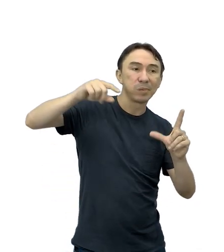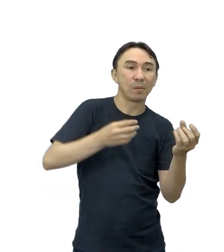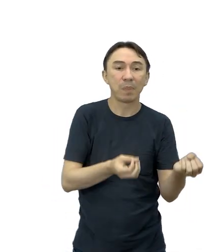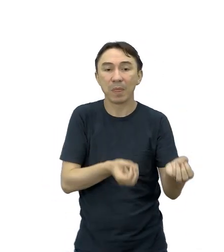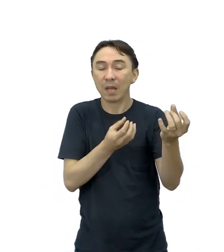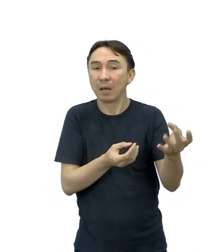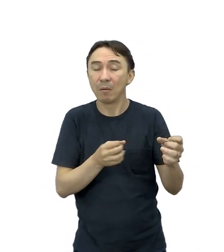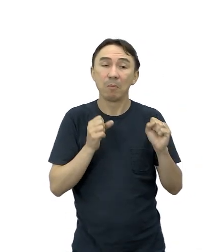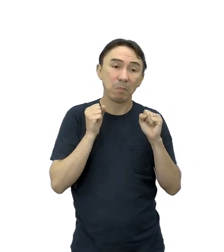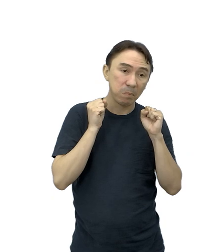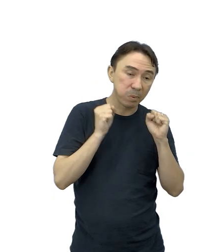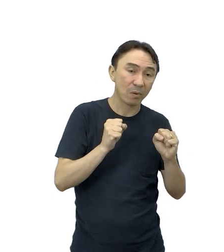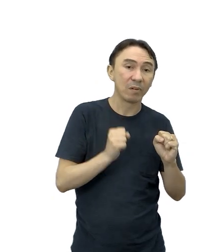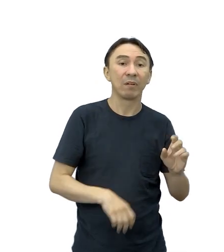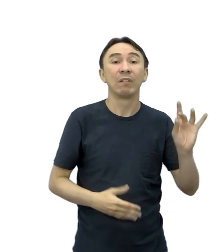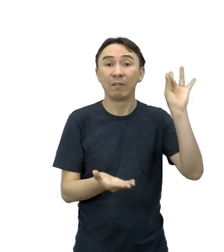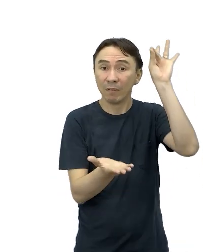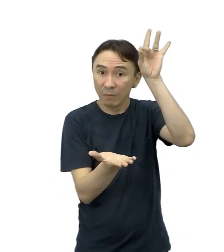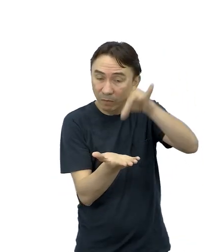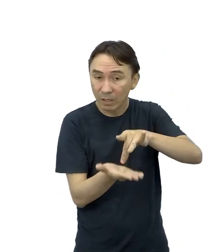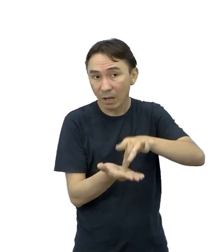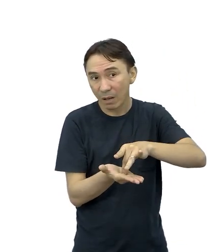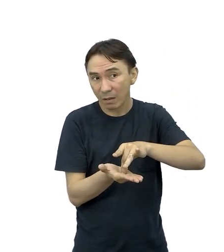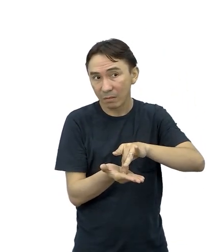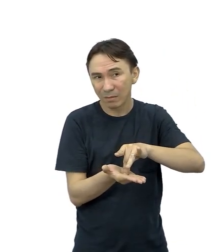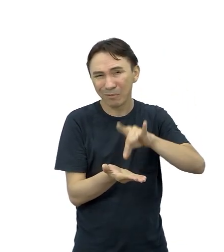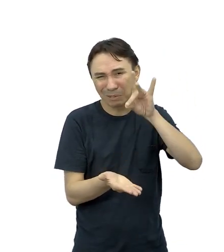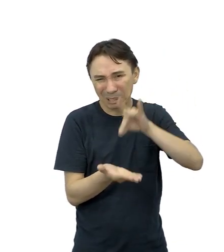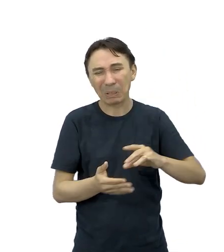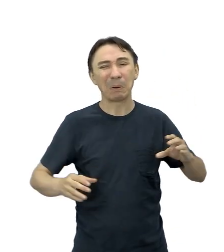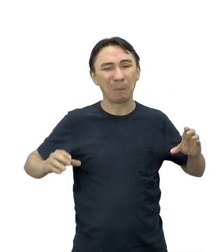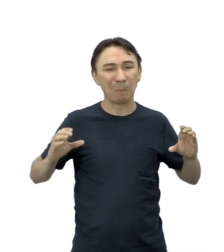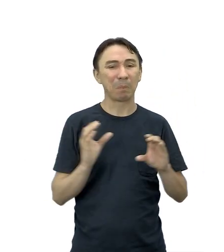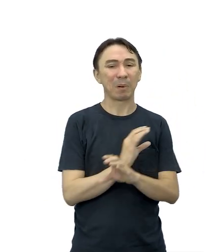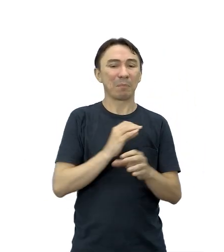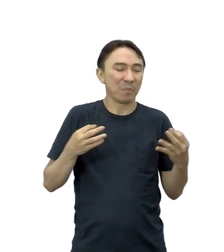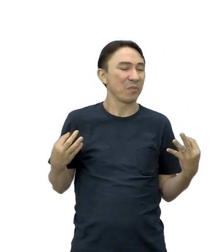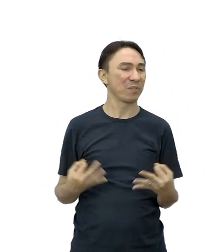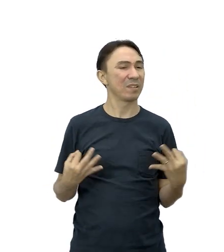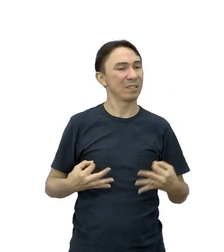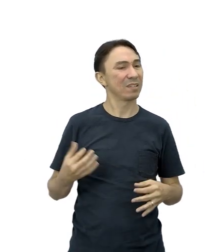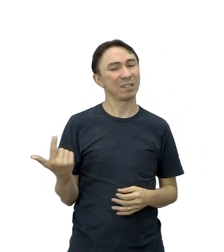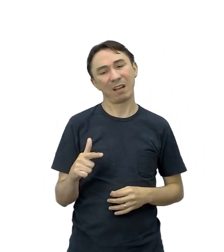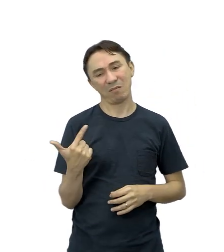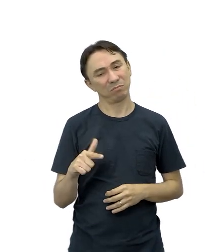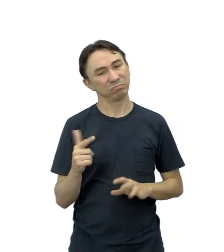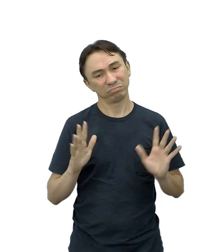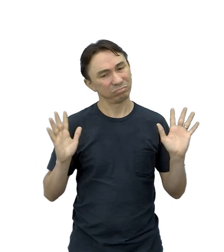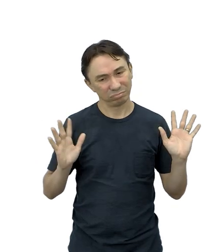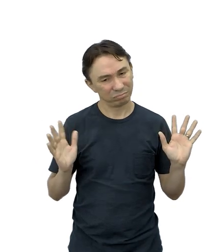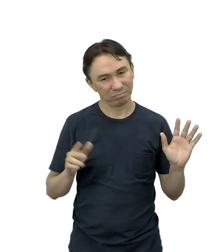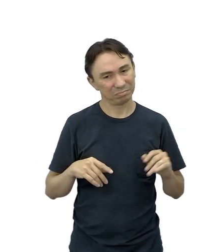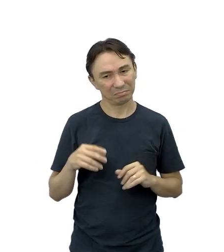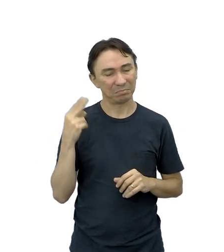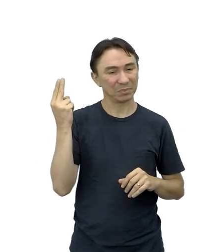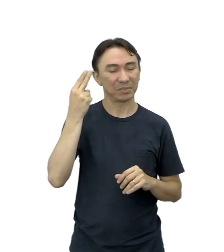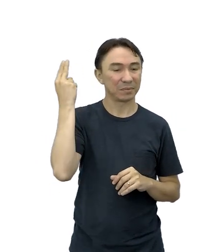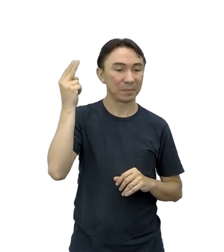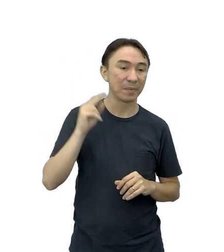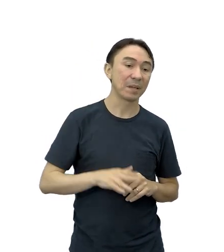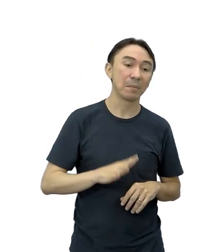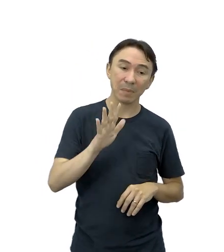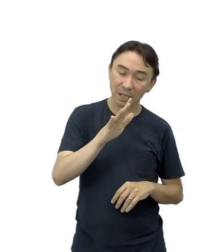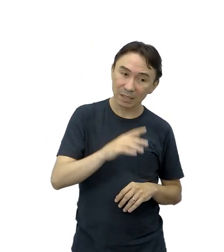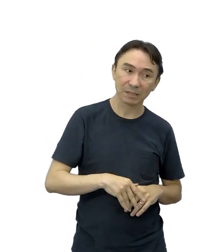podem indicar aí uma ideia, uma régua, né, que nós podemos ter sobre esses dados e que nos orienta